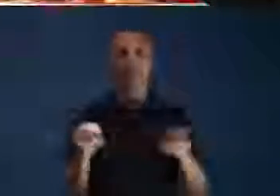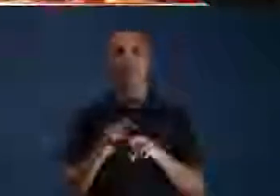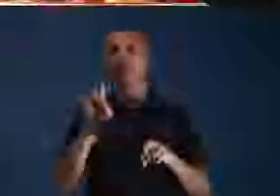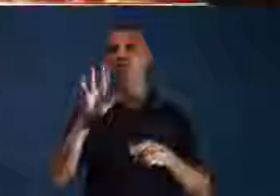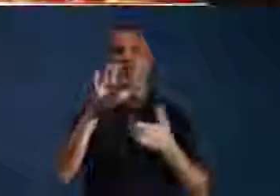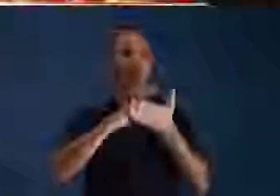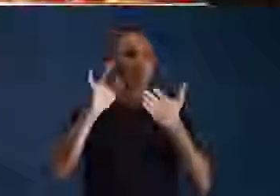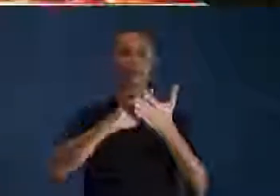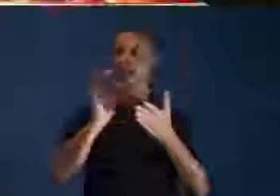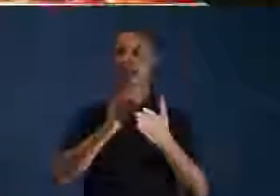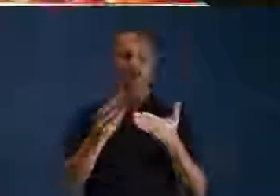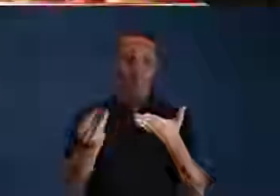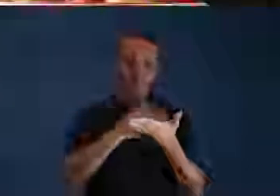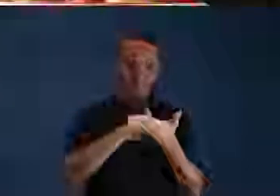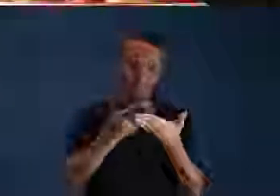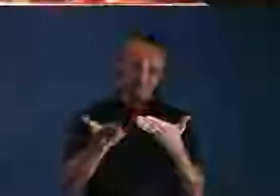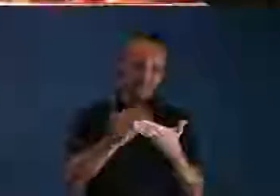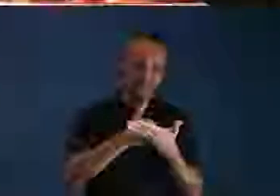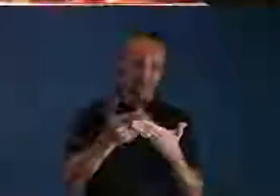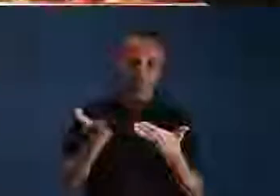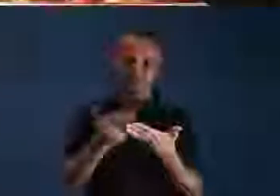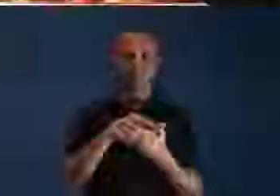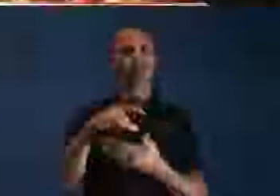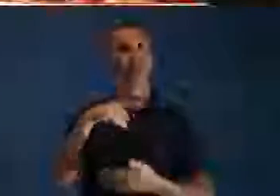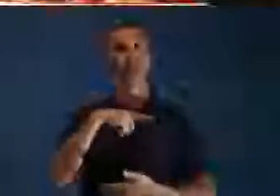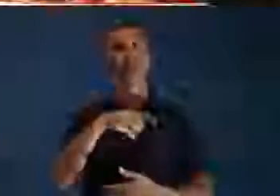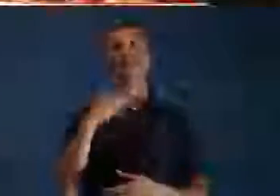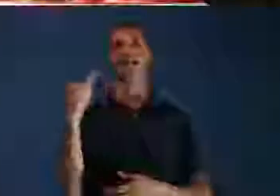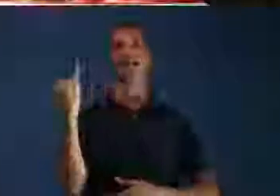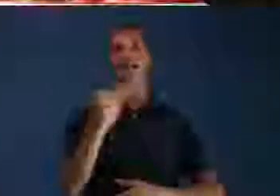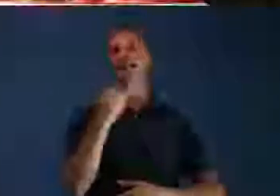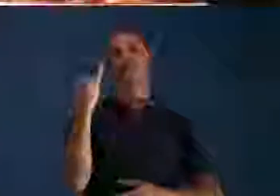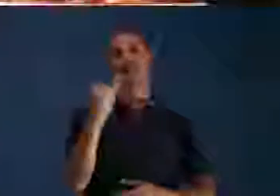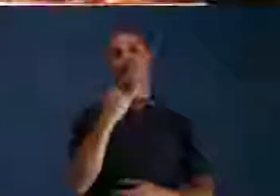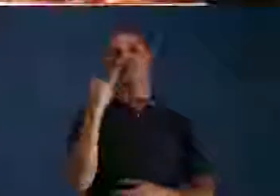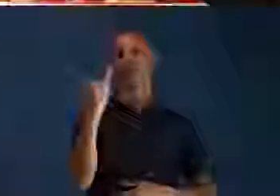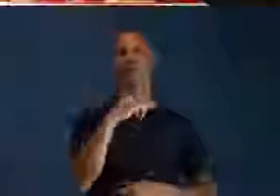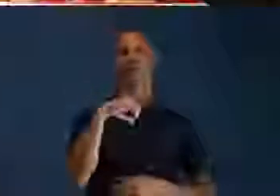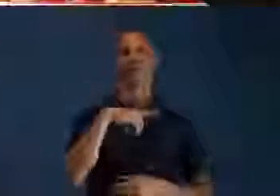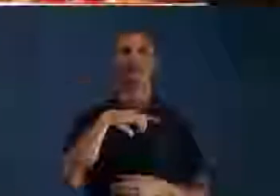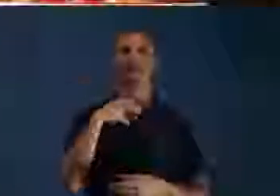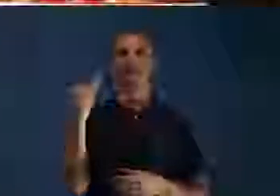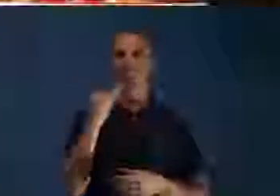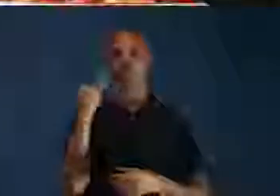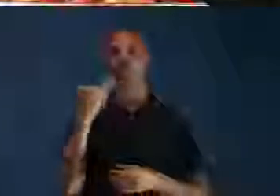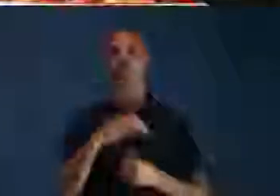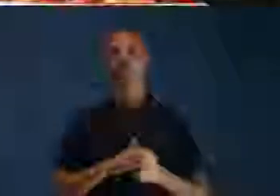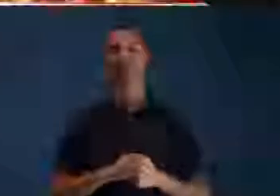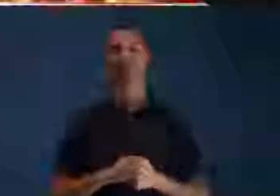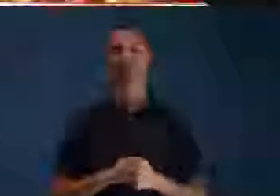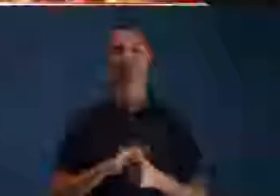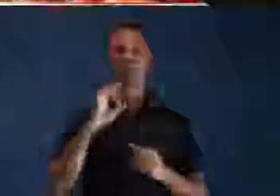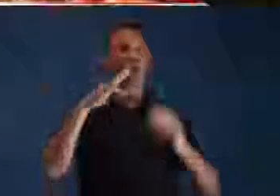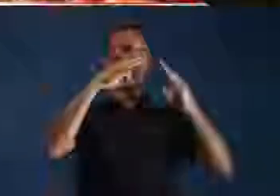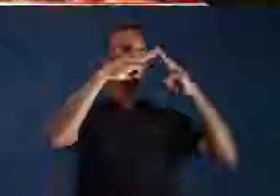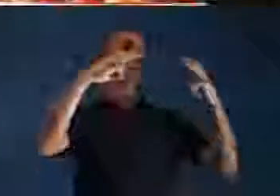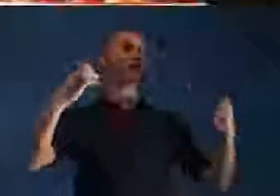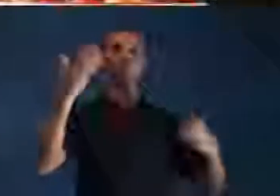na nossa geração que esses objetos farão parte de um grande museu,